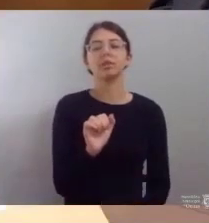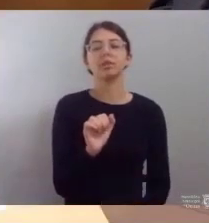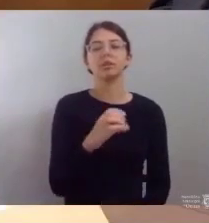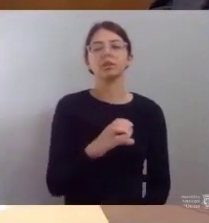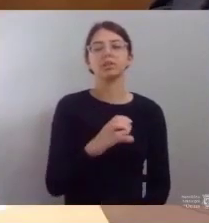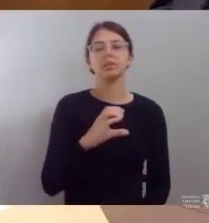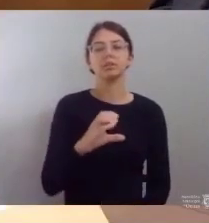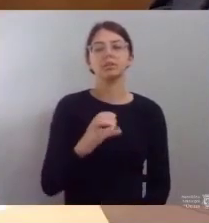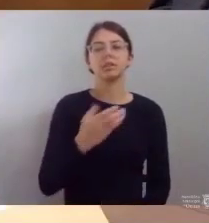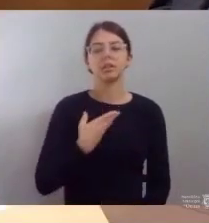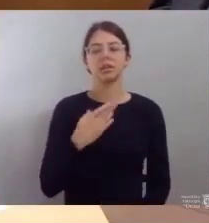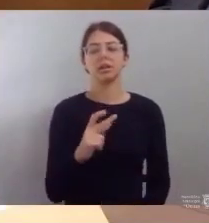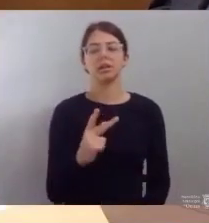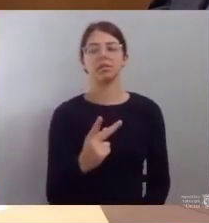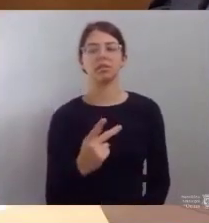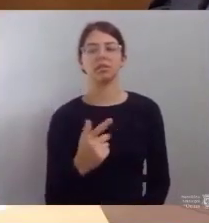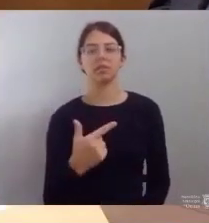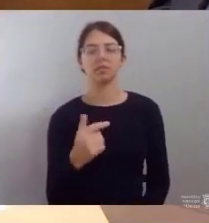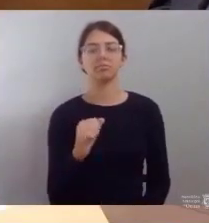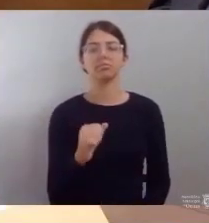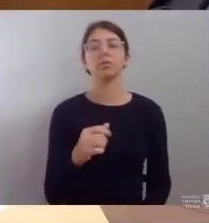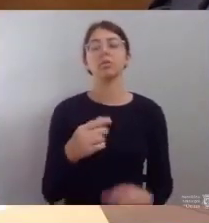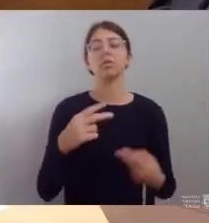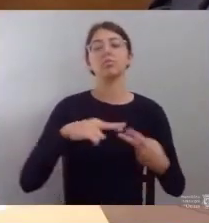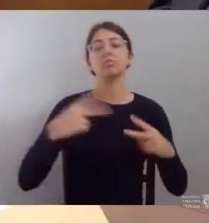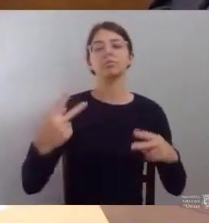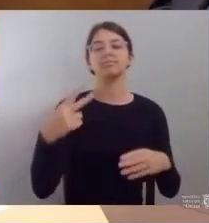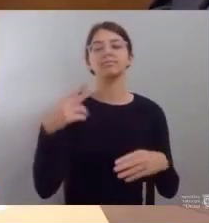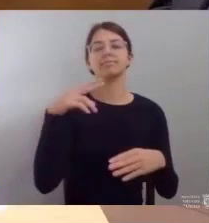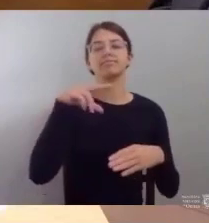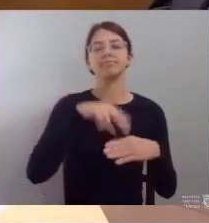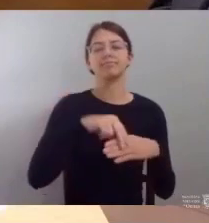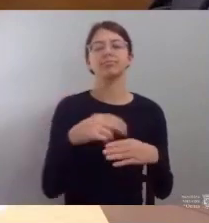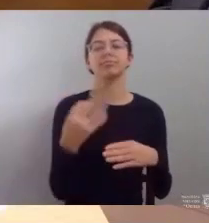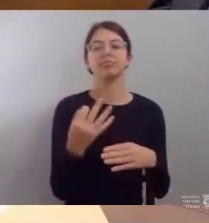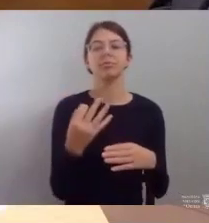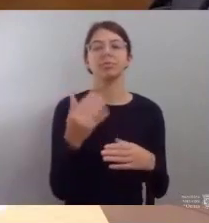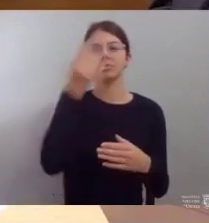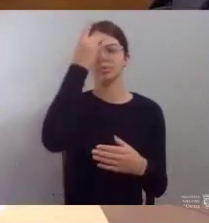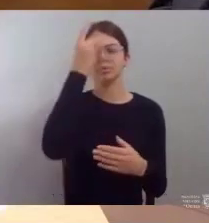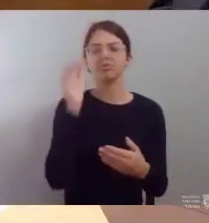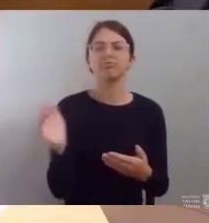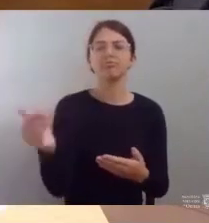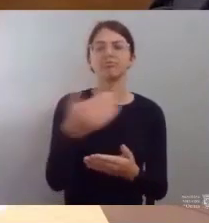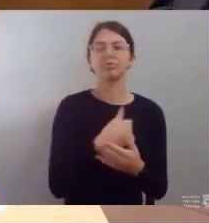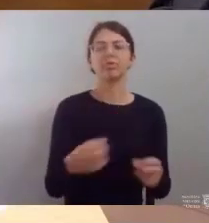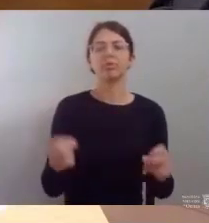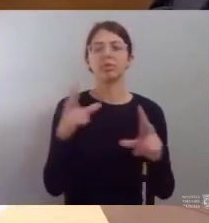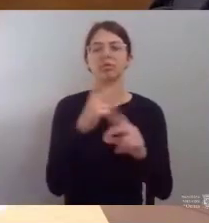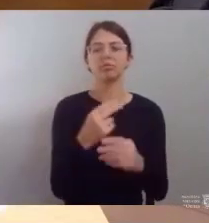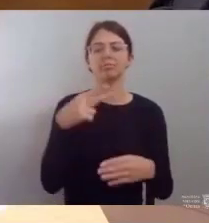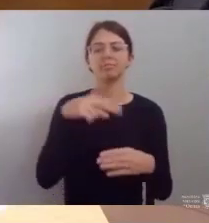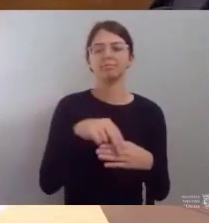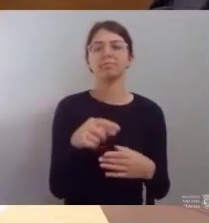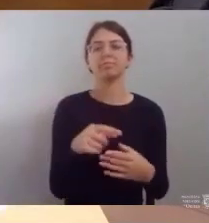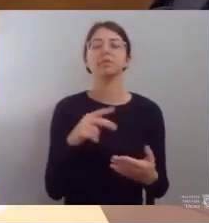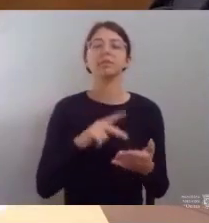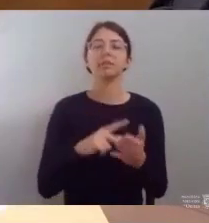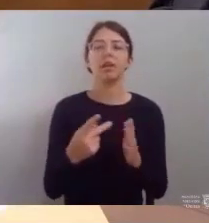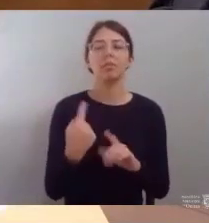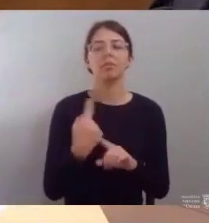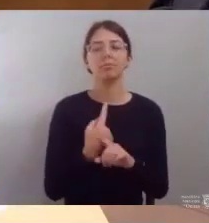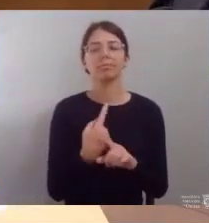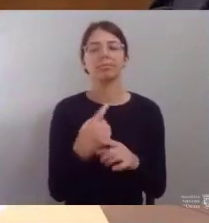tendo o município anexado novos parceiros para reforço da fundamentação técnica da proposta que apresentou. Não